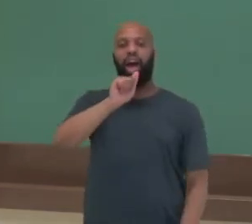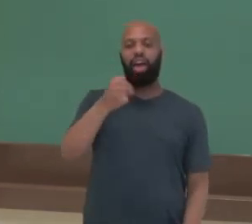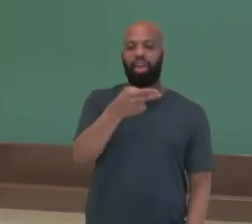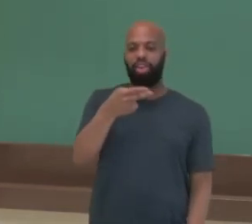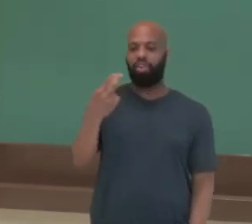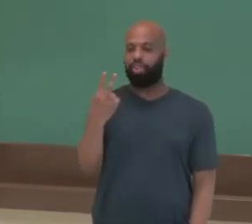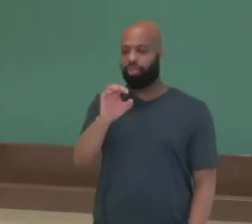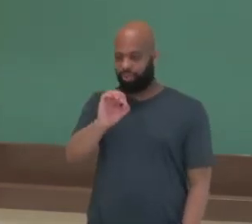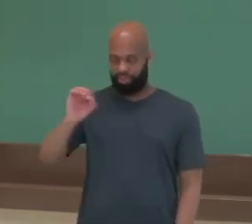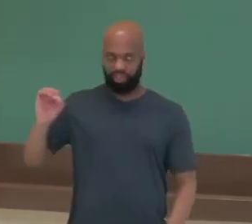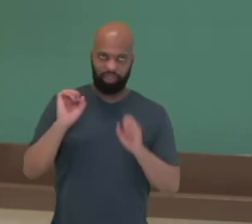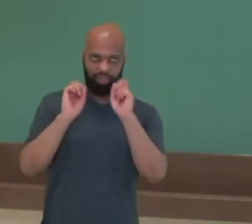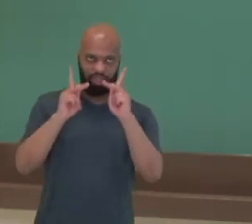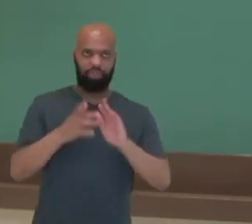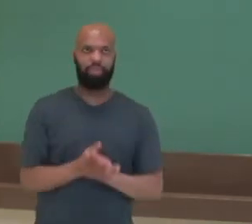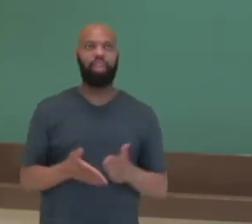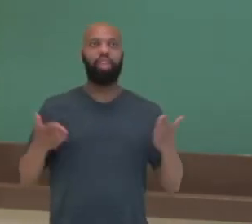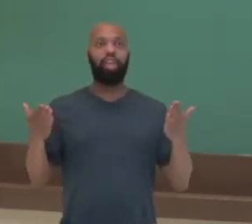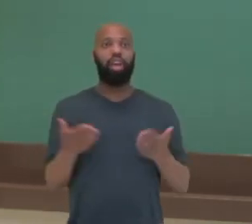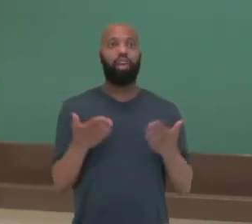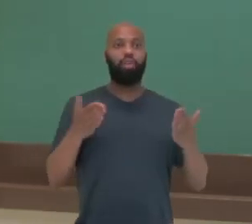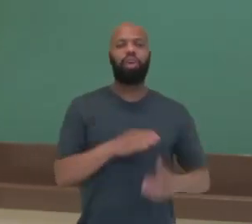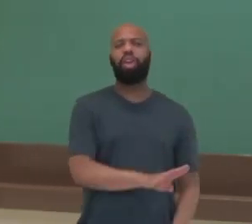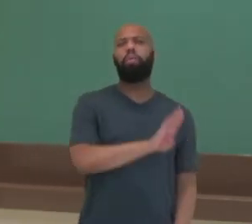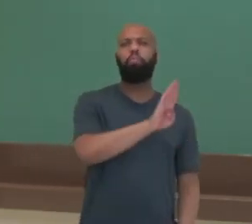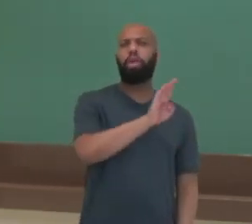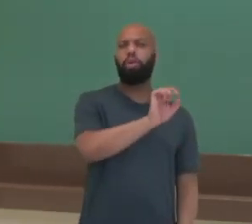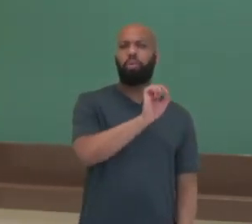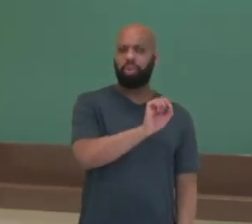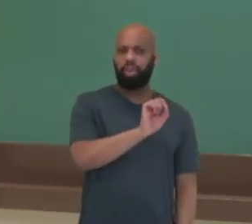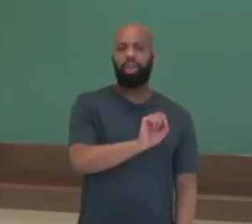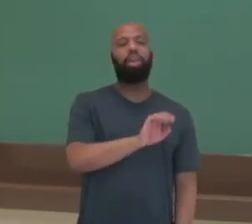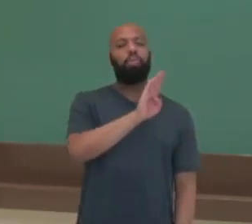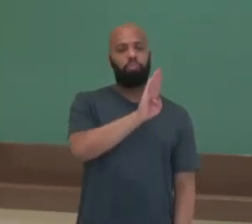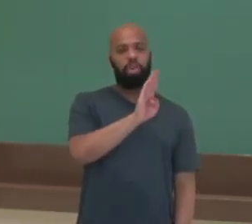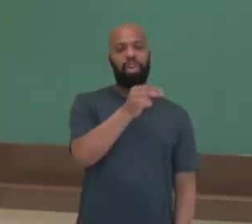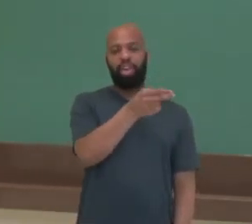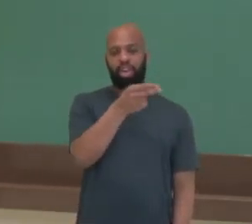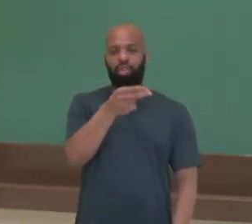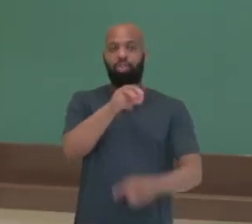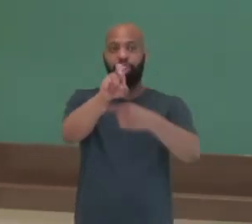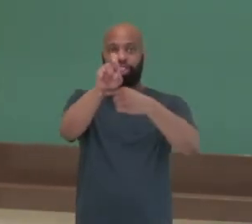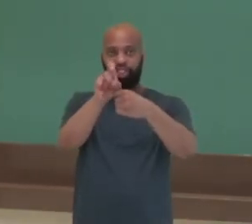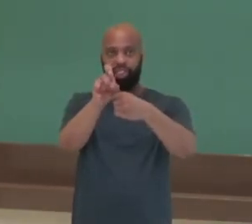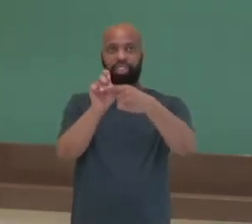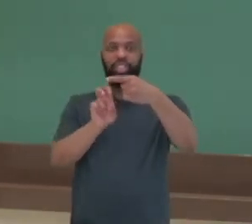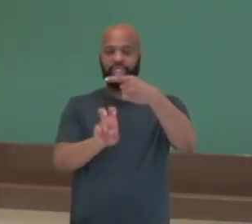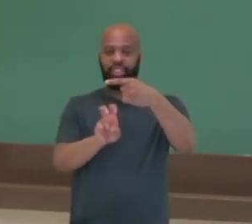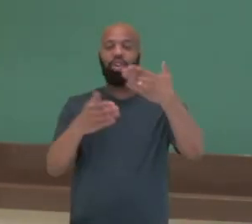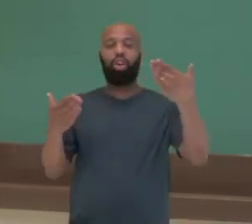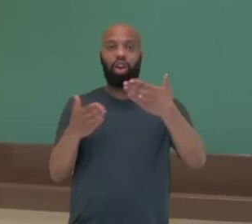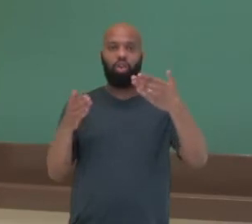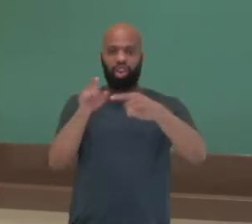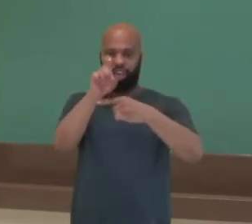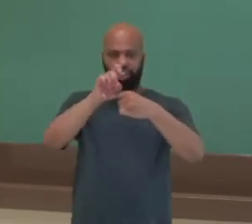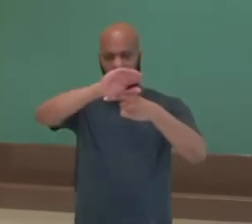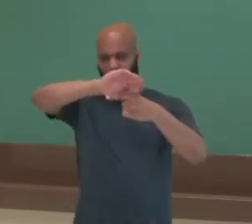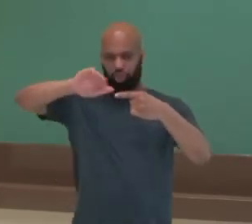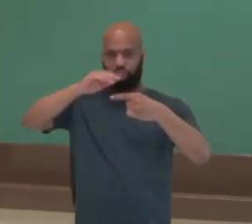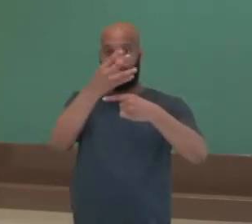vale 200. B é igual a x sobre 5. Então, nós vamos substituir o x